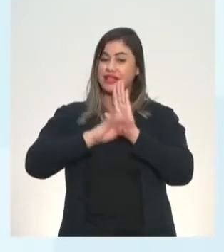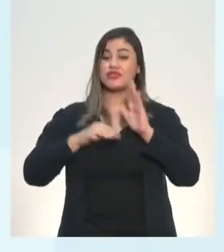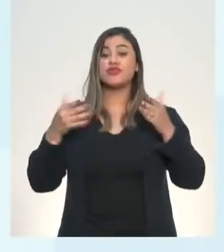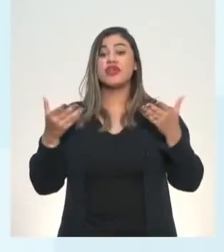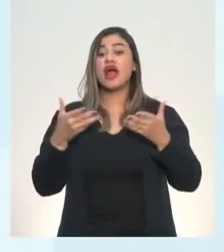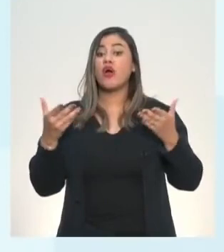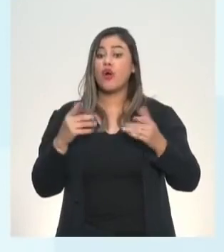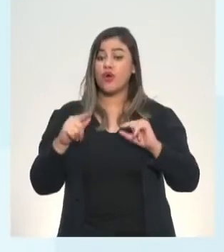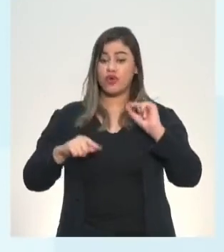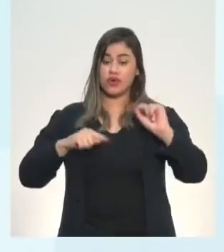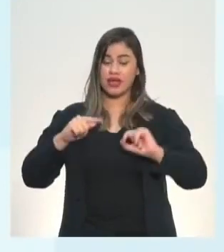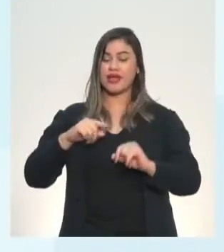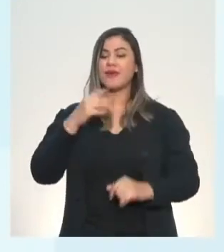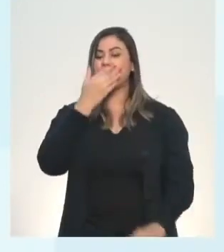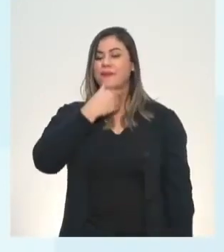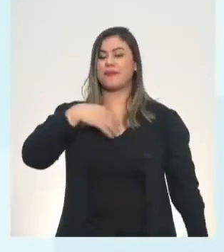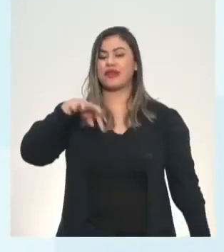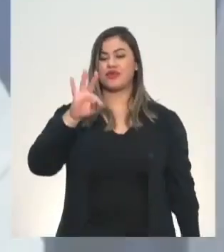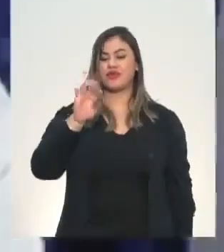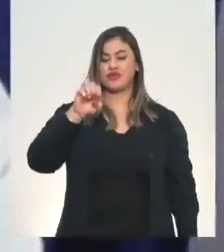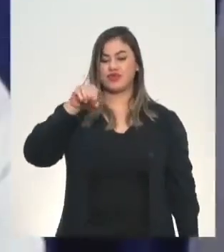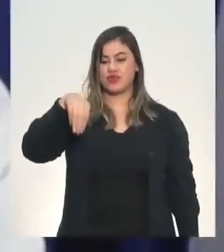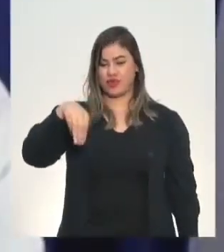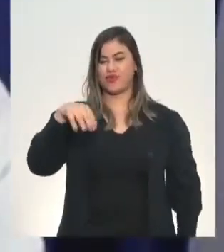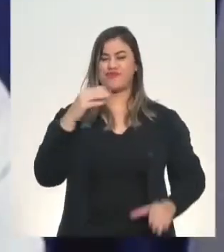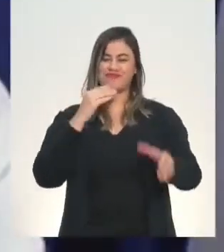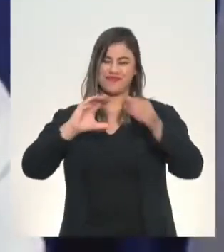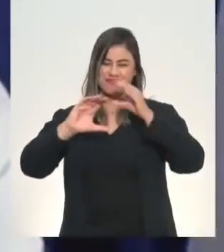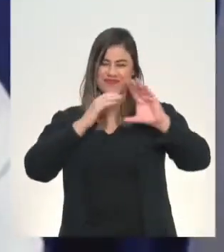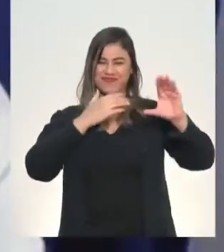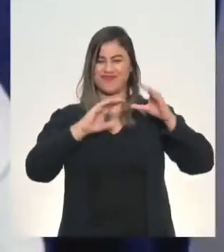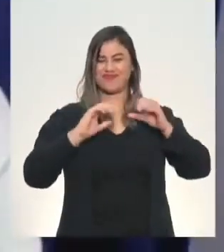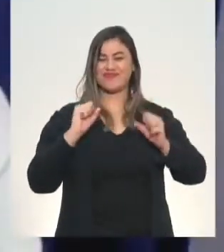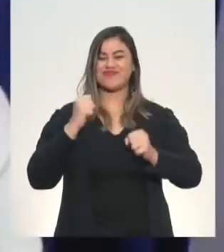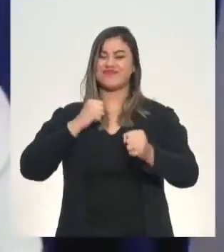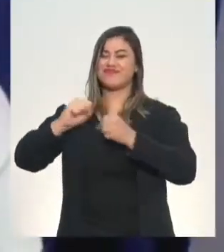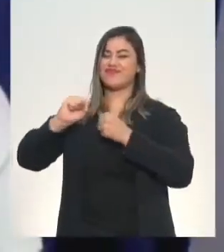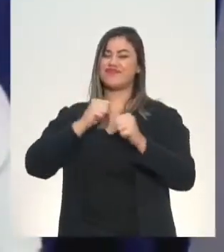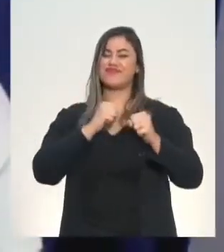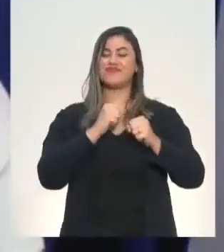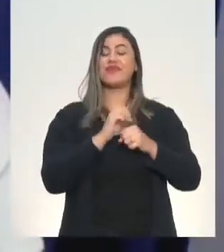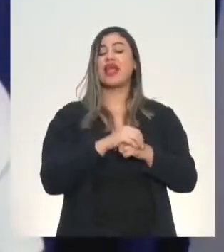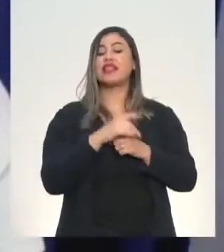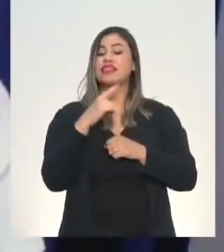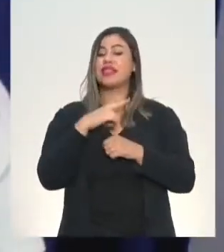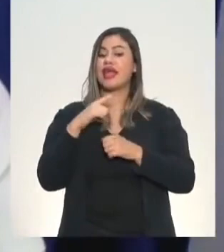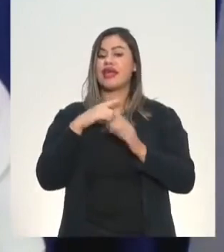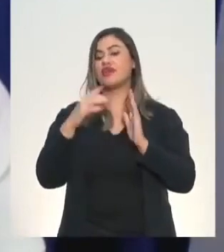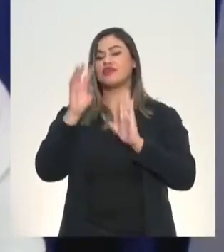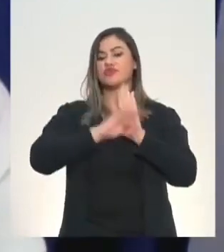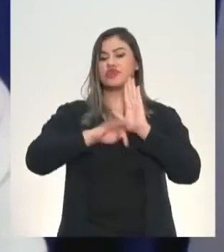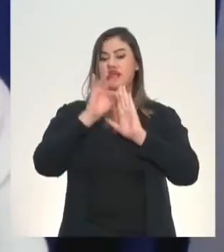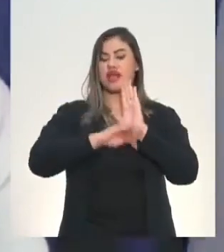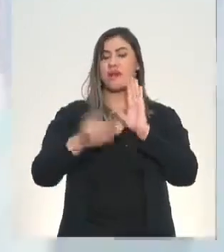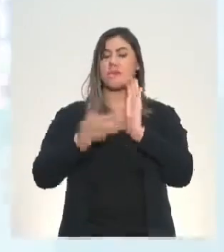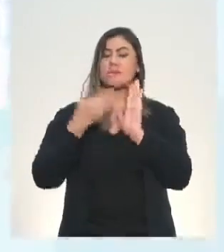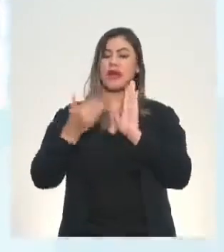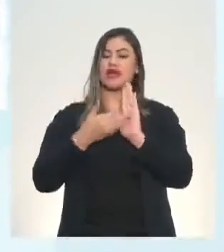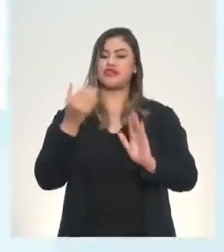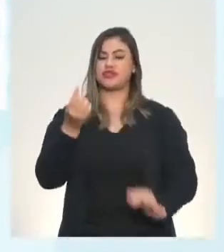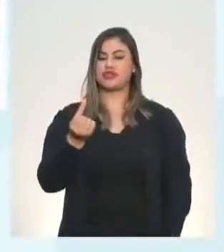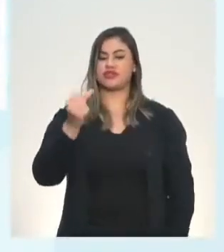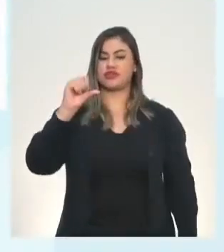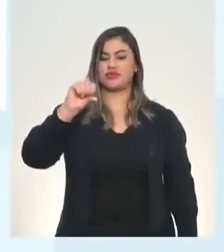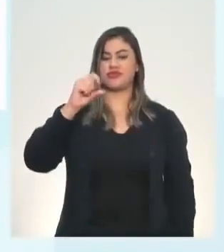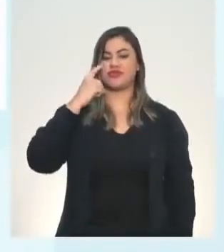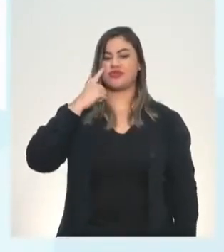vai falar do Tom Jobim. Então, vai ter esse texto aí na apostila de vocês, tá lá na página 69, olha aqui o